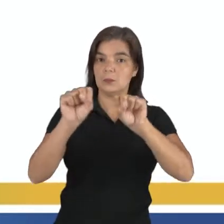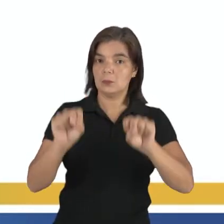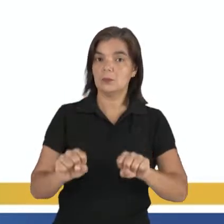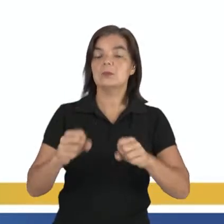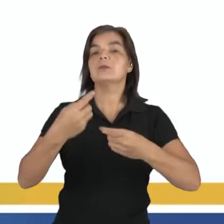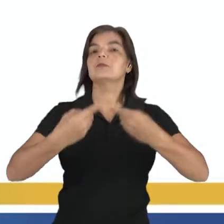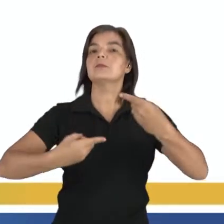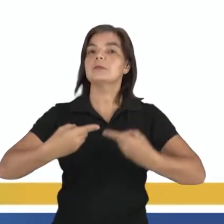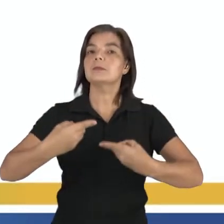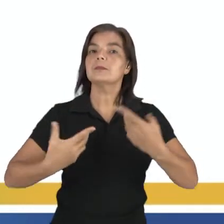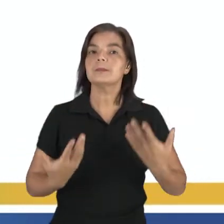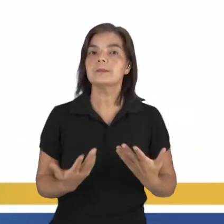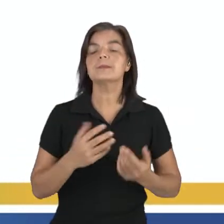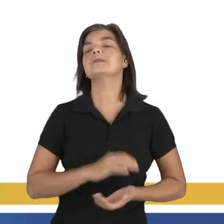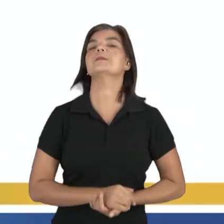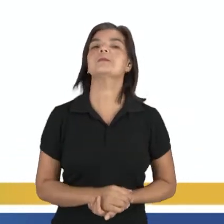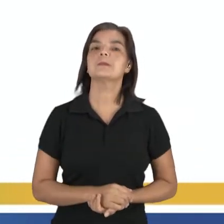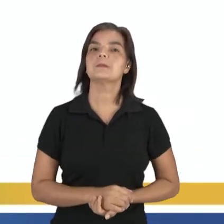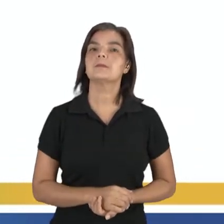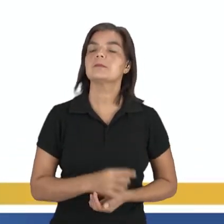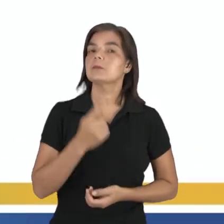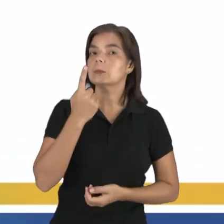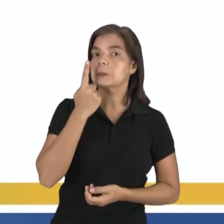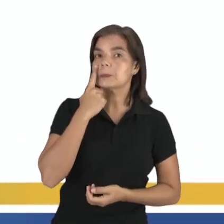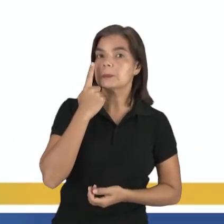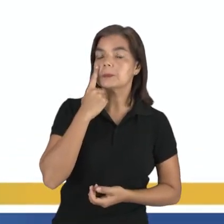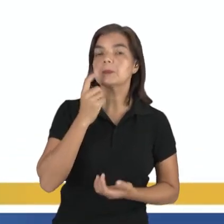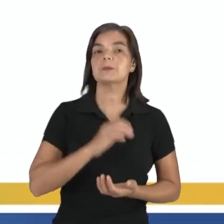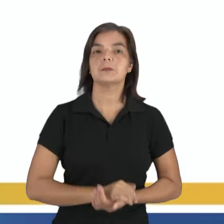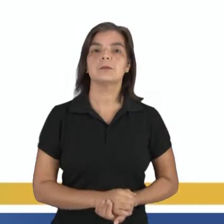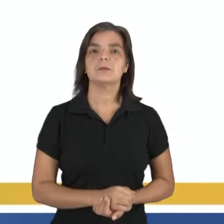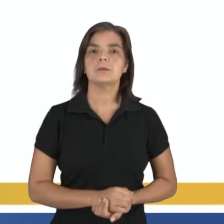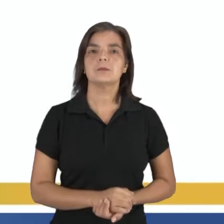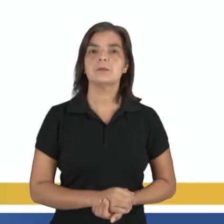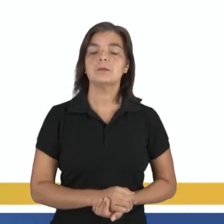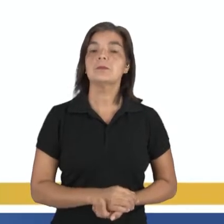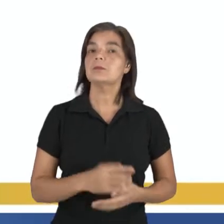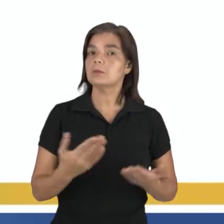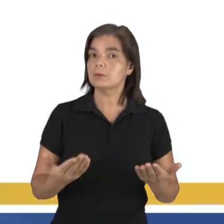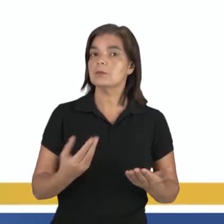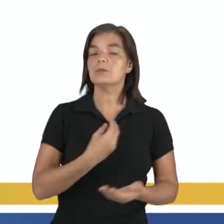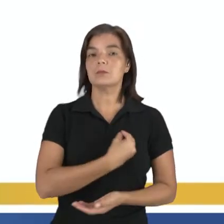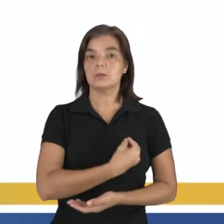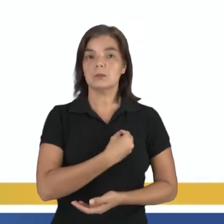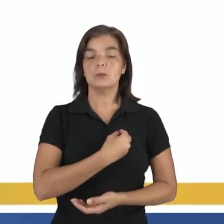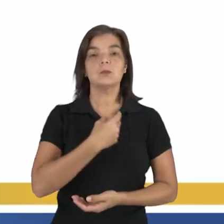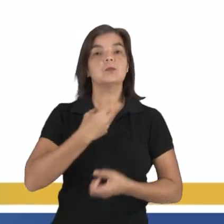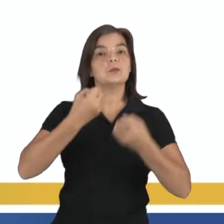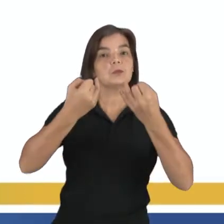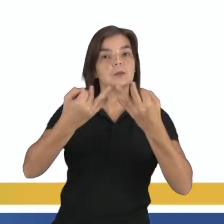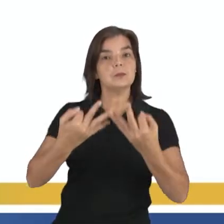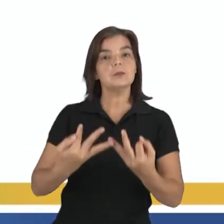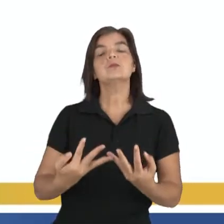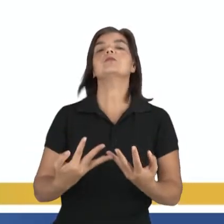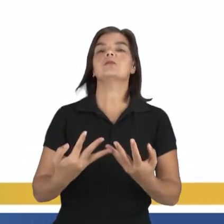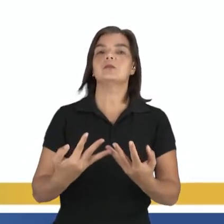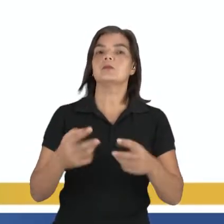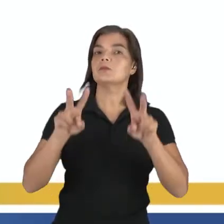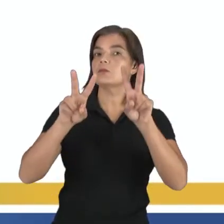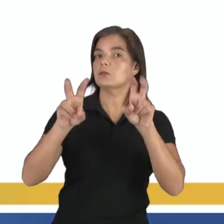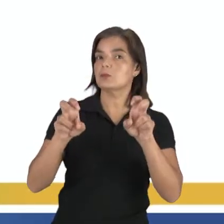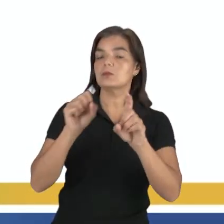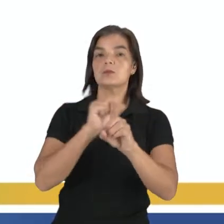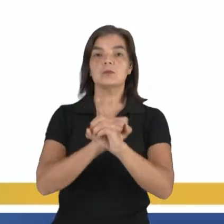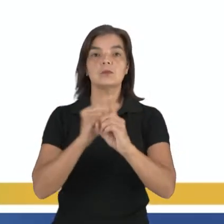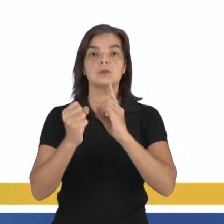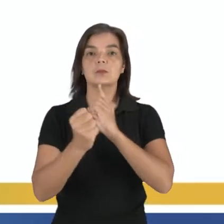seu sistema político. Então prestem bem atenção. Quando nós estamos falando, tratando a respeito